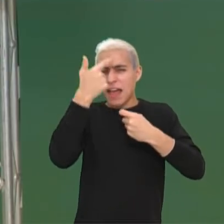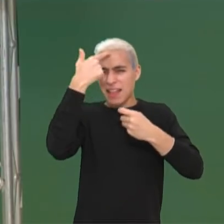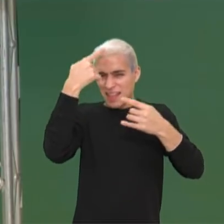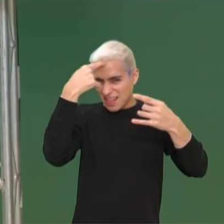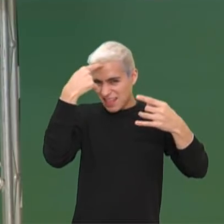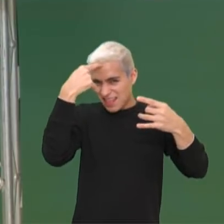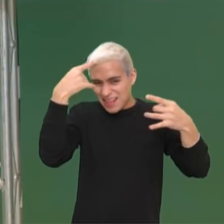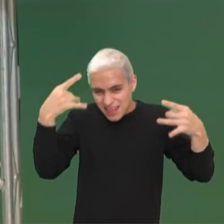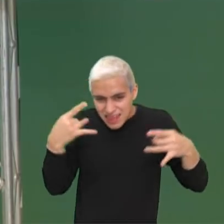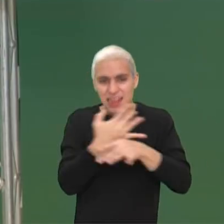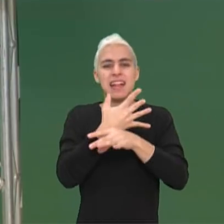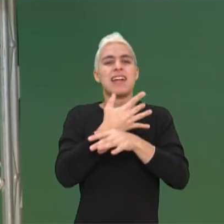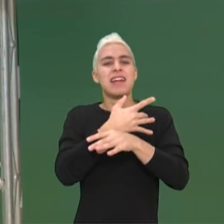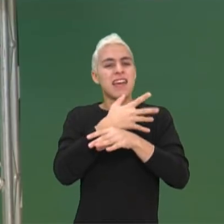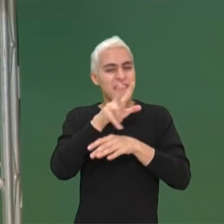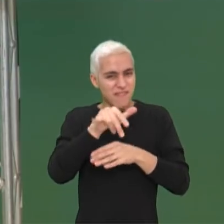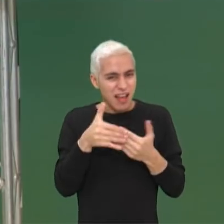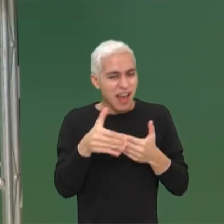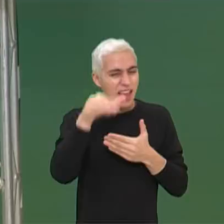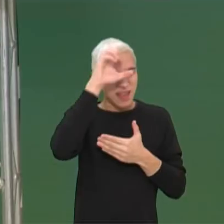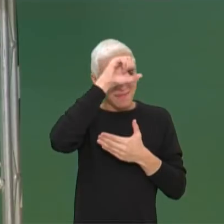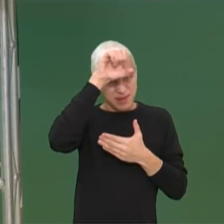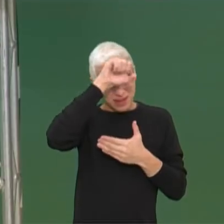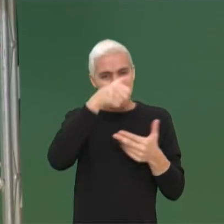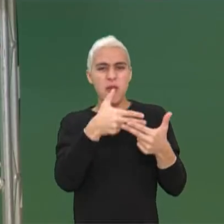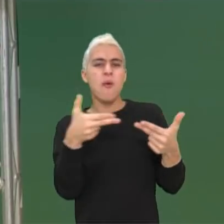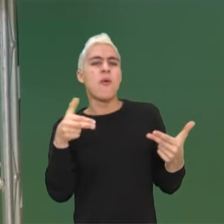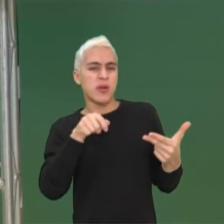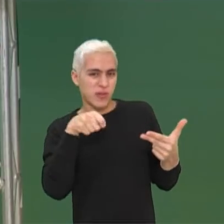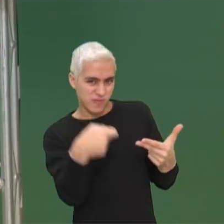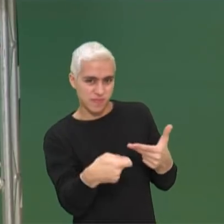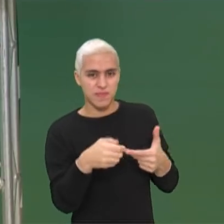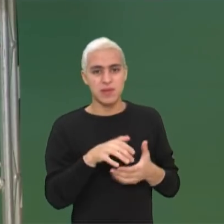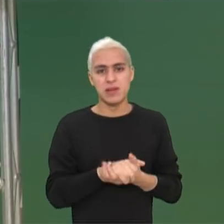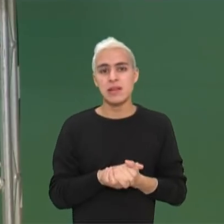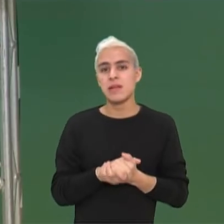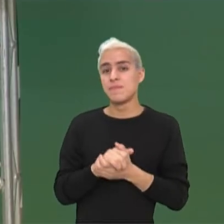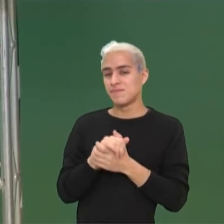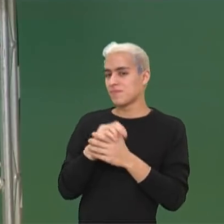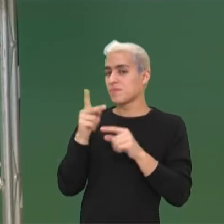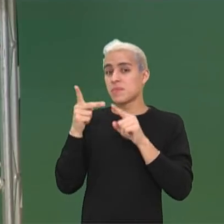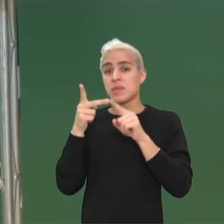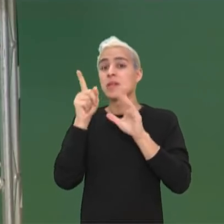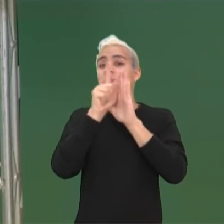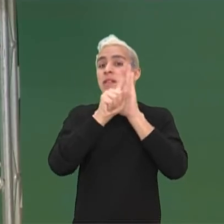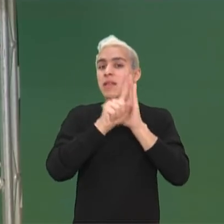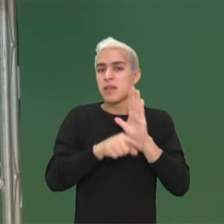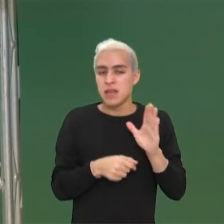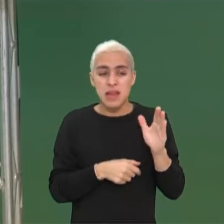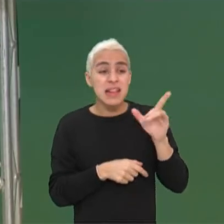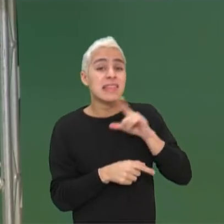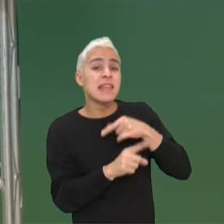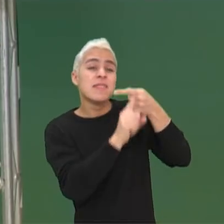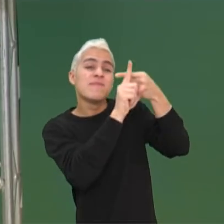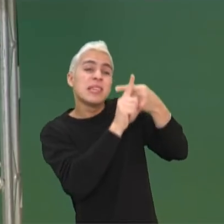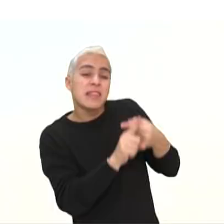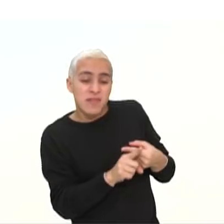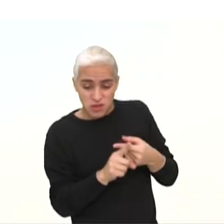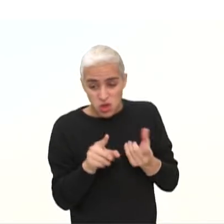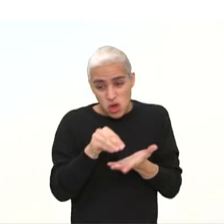bem ciente na tua ideia aí. O segundo quiz, né? Dentre os benefícios dos jogos de